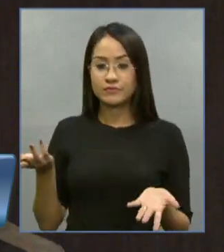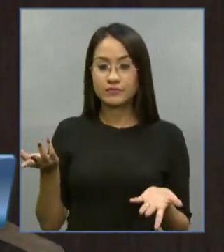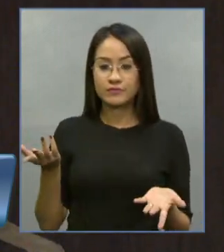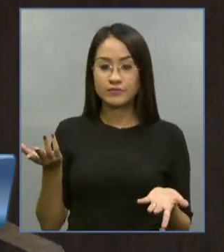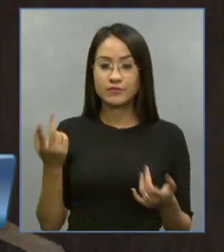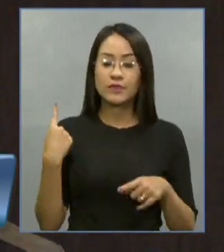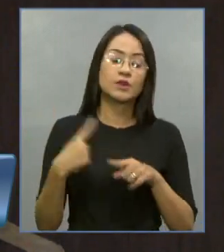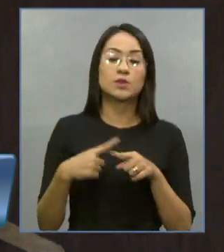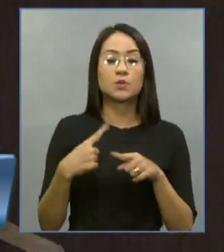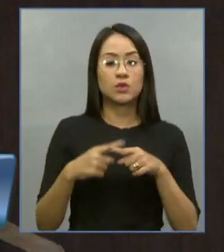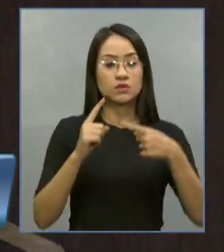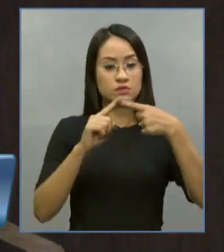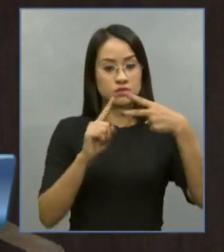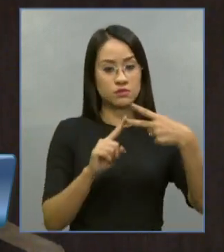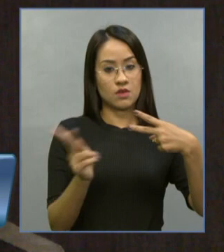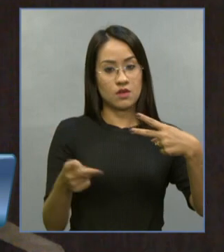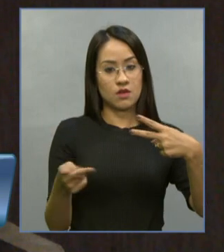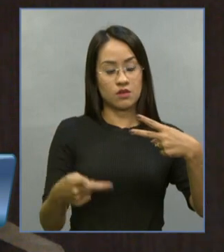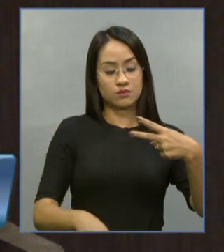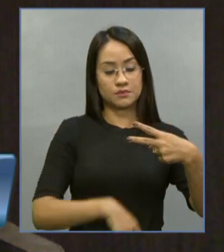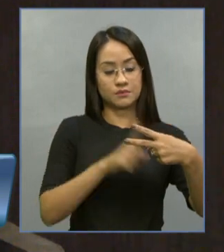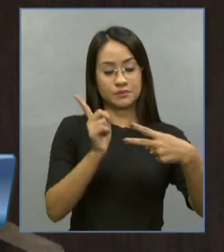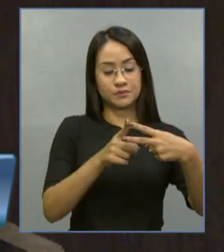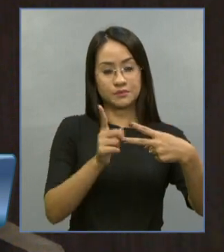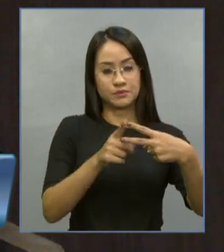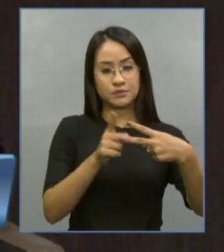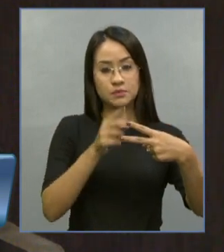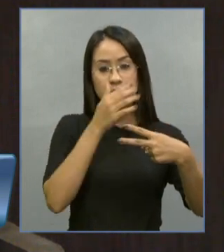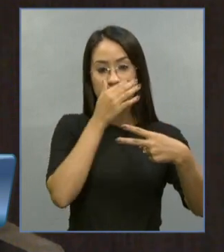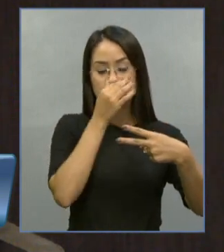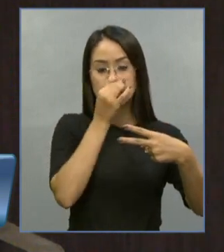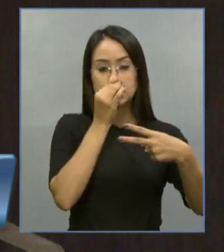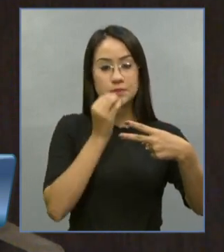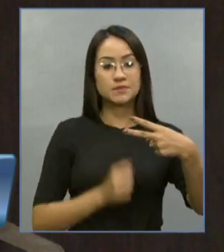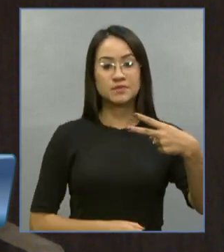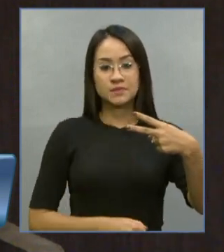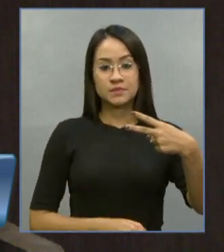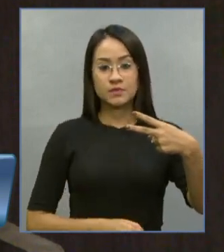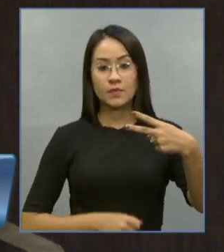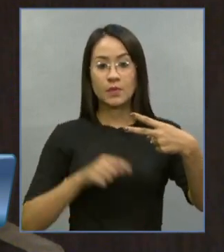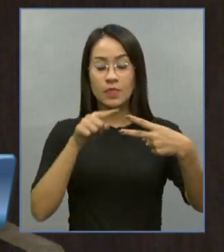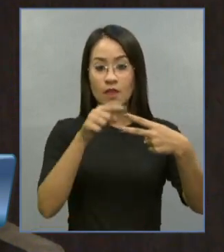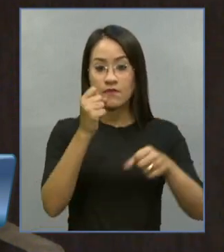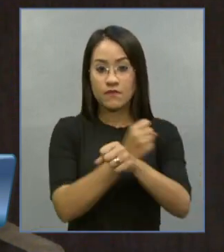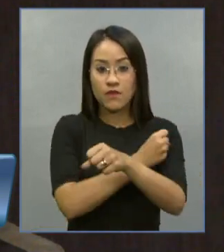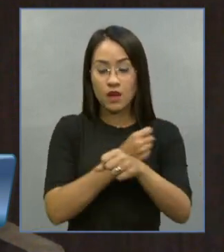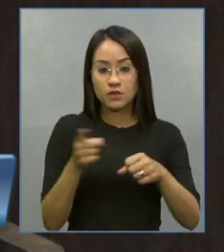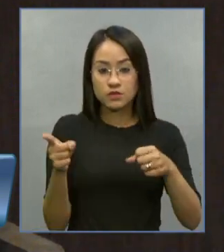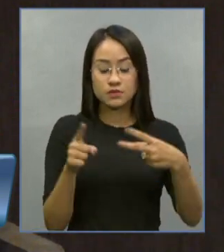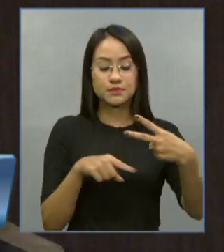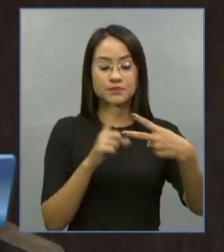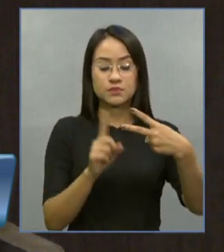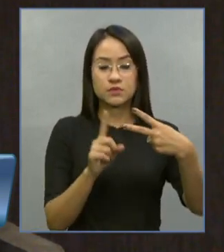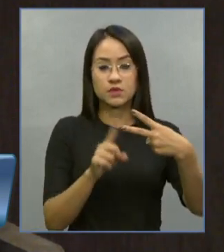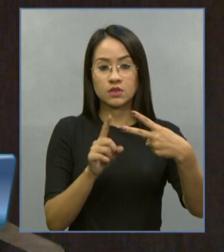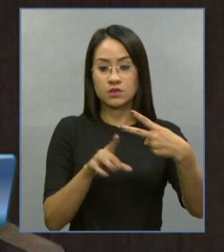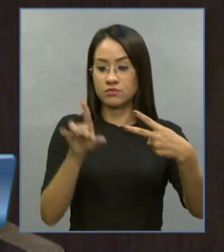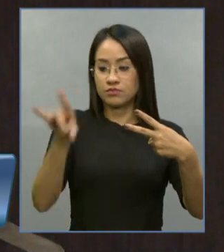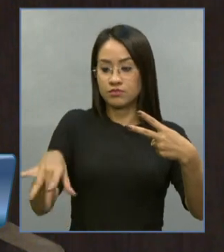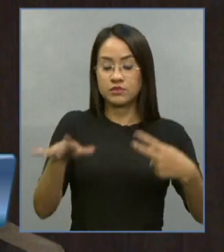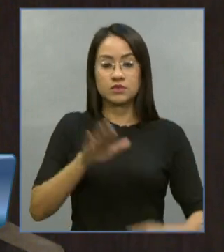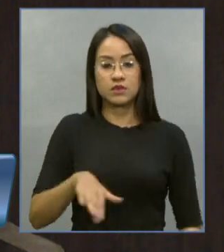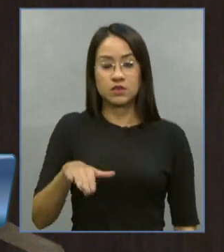cometidos 2 crimes, né, nesse caso. Tanto há, obviamente, uma fraude contra o poder público, mas há o outro abandono